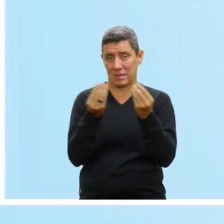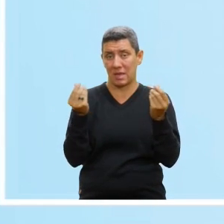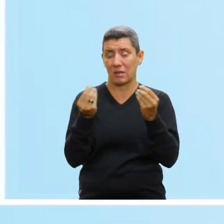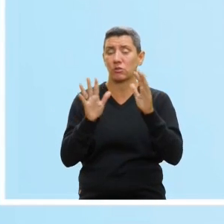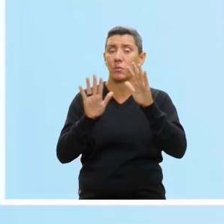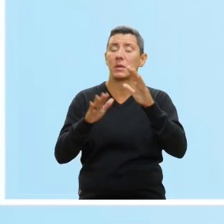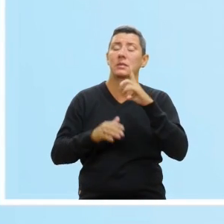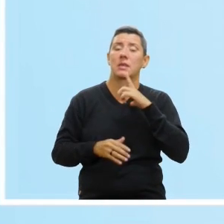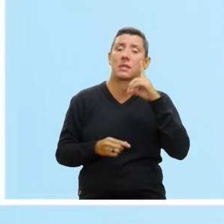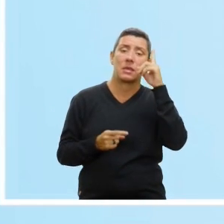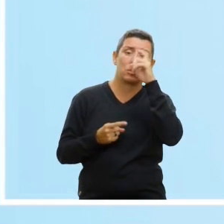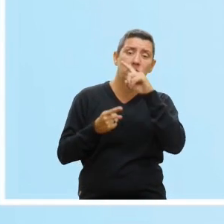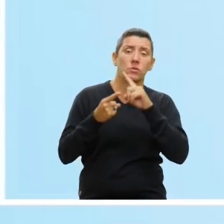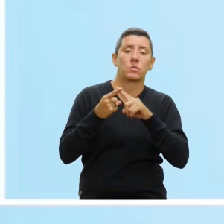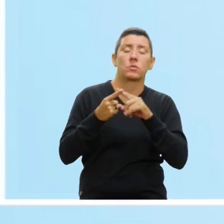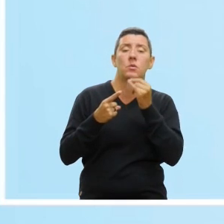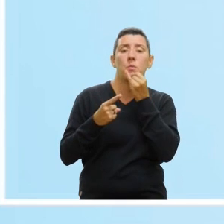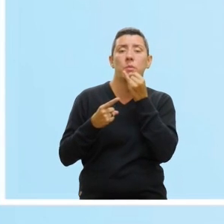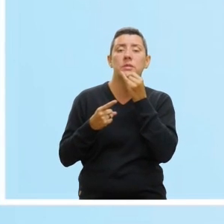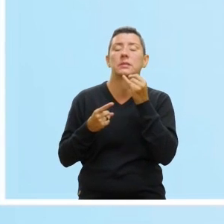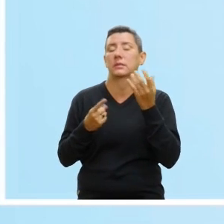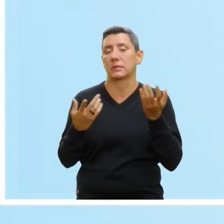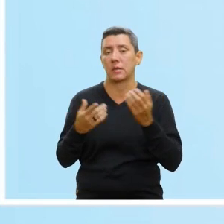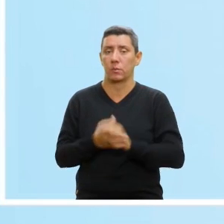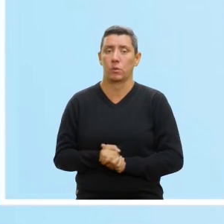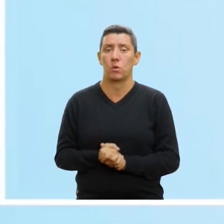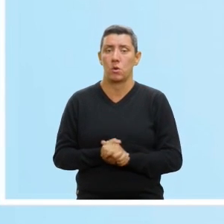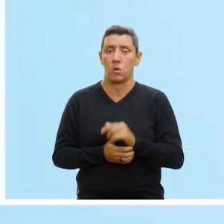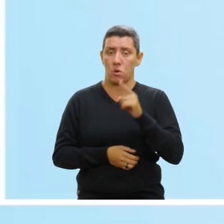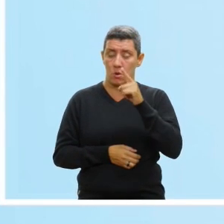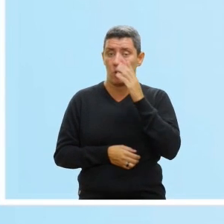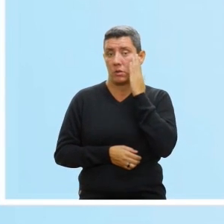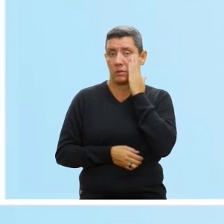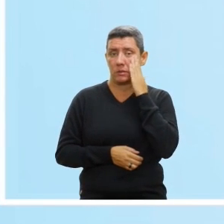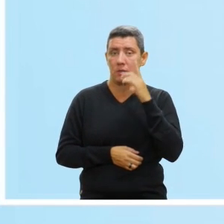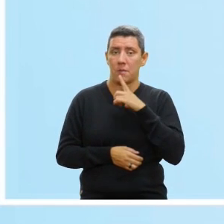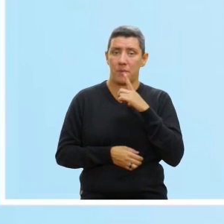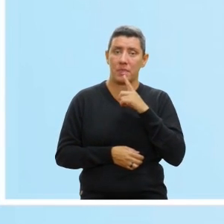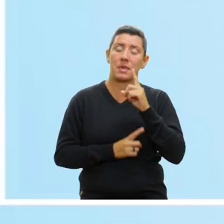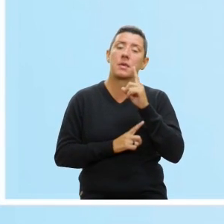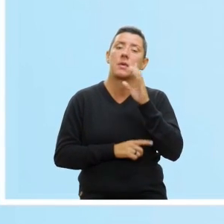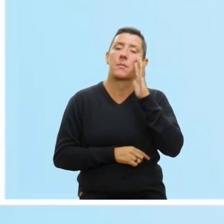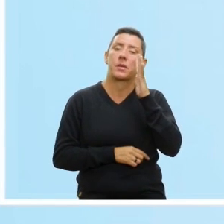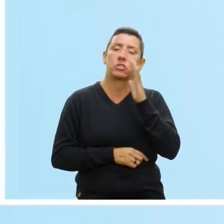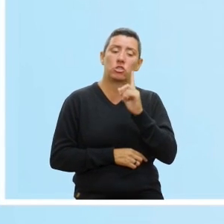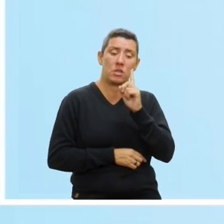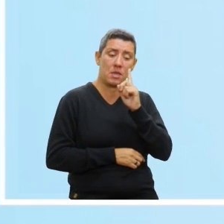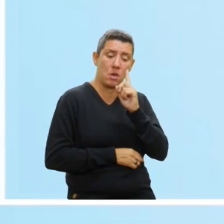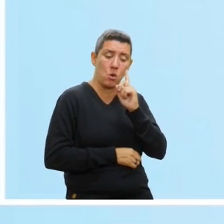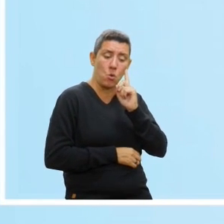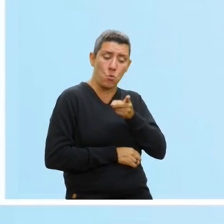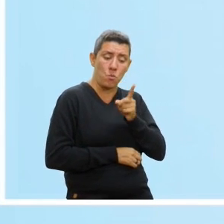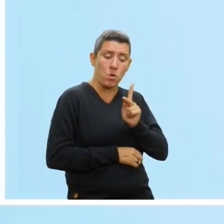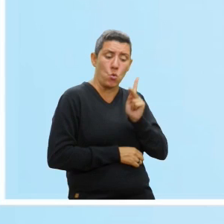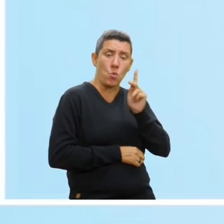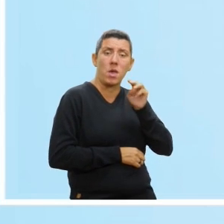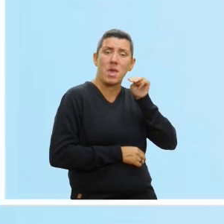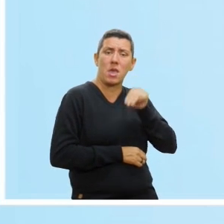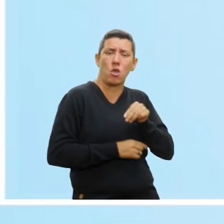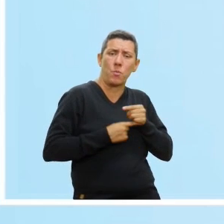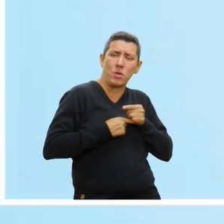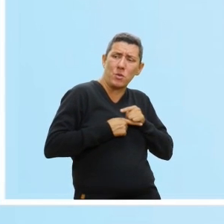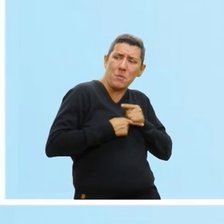que eu comentei, é a questão da atenuação da fibra, né? Então, se você colocar um sinal em uma fibra de 1000 km direto, não vai funcionar,